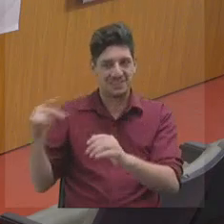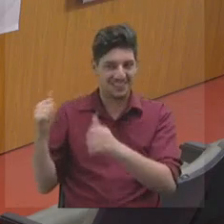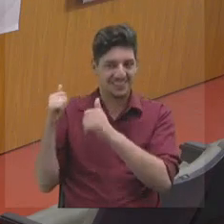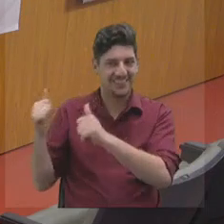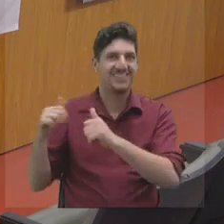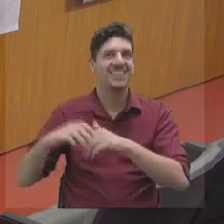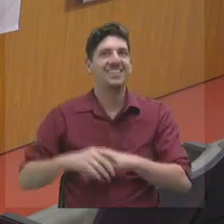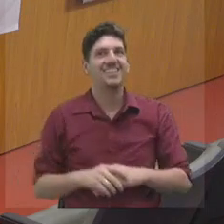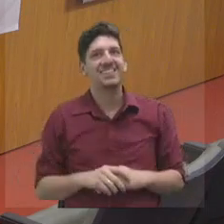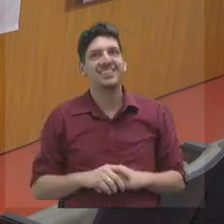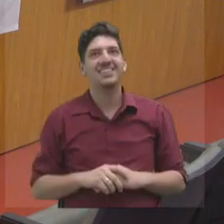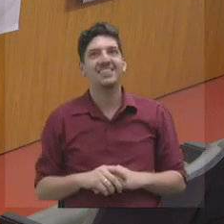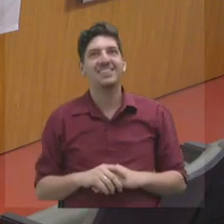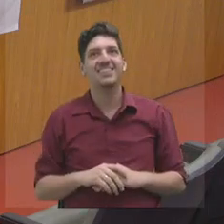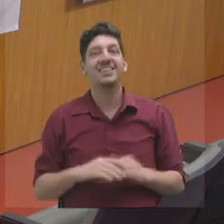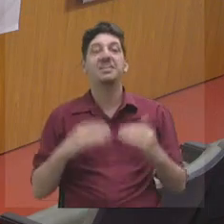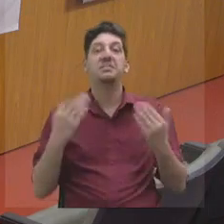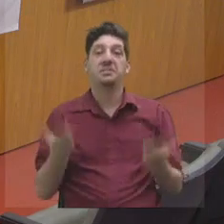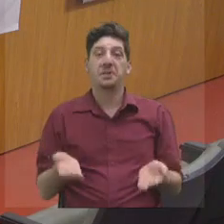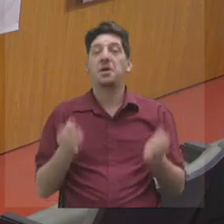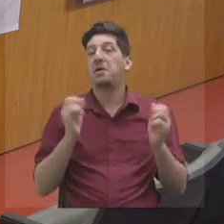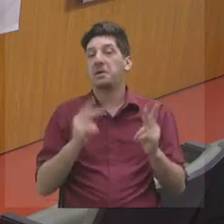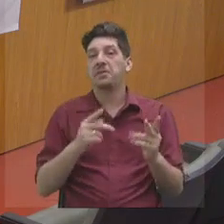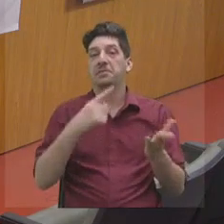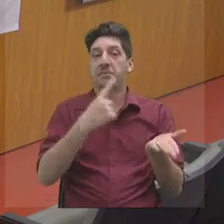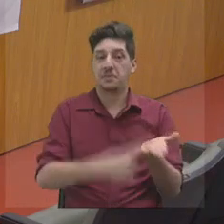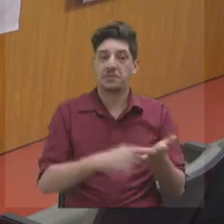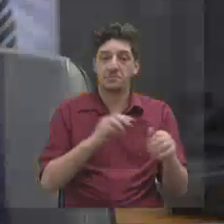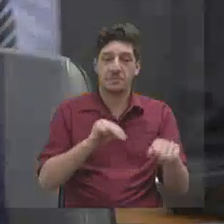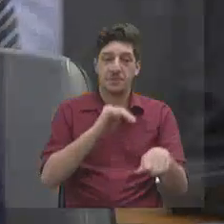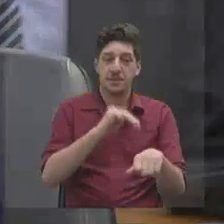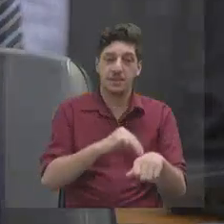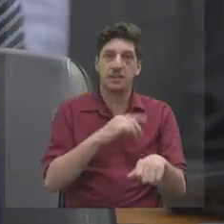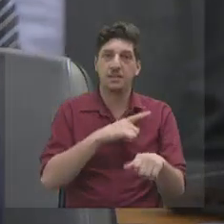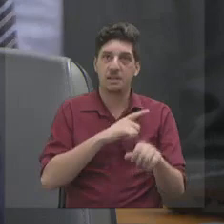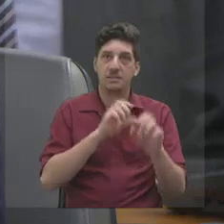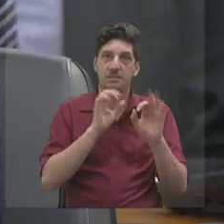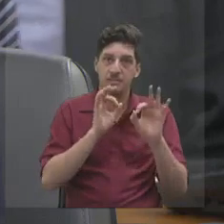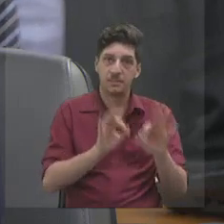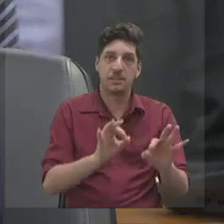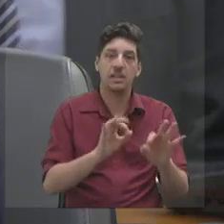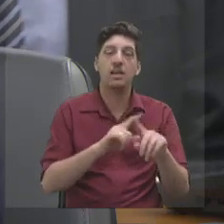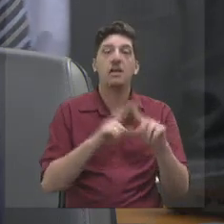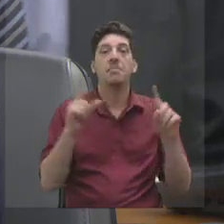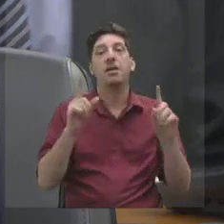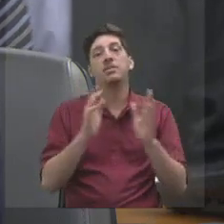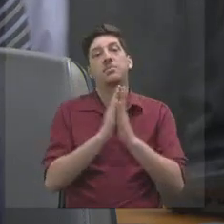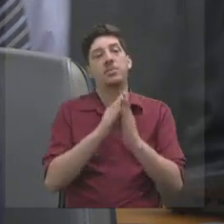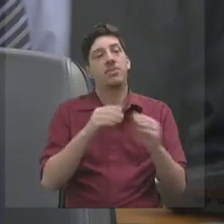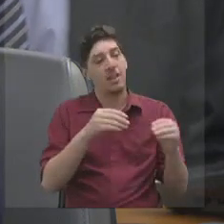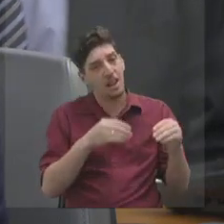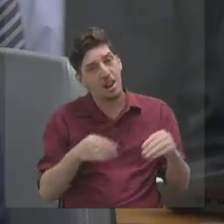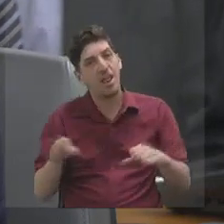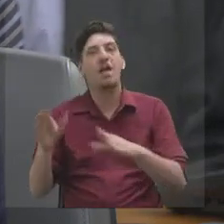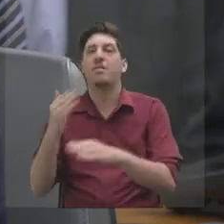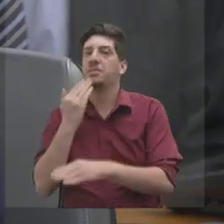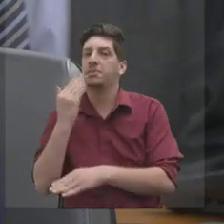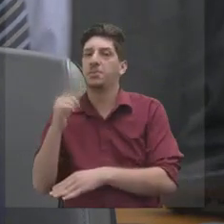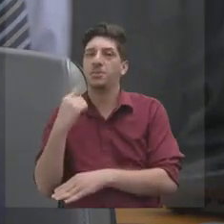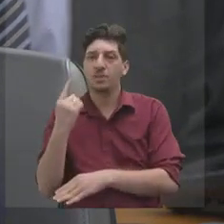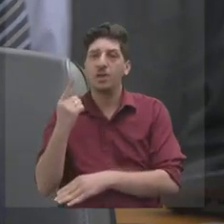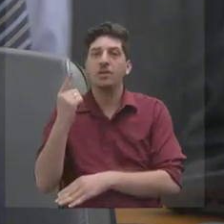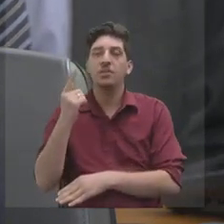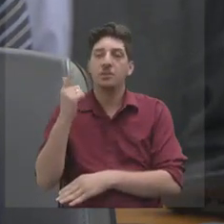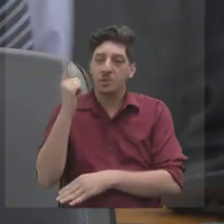olha independente da cor de Mariana secretário leve o nosso pedido para que a gente possa tentar buscar uma